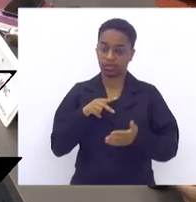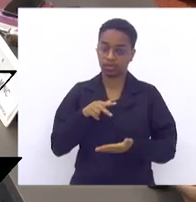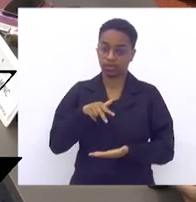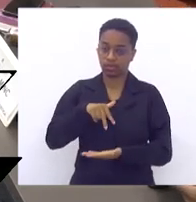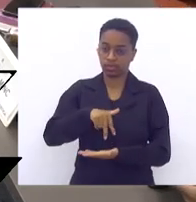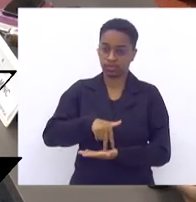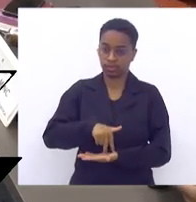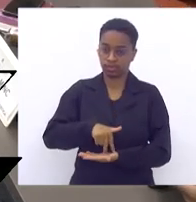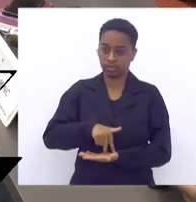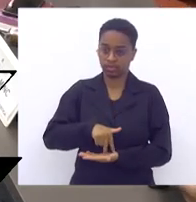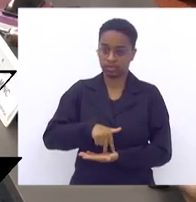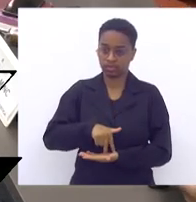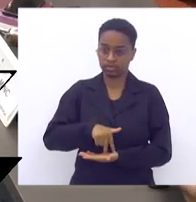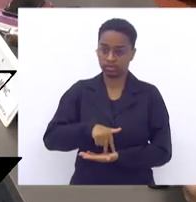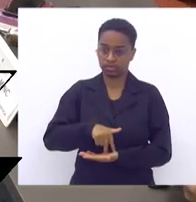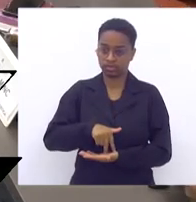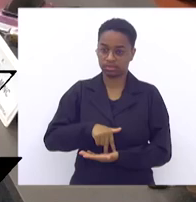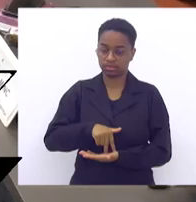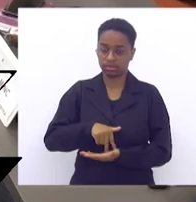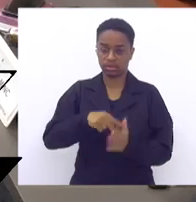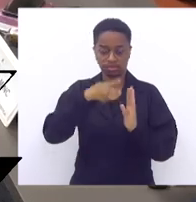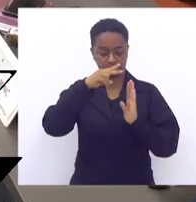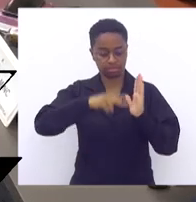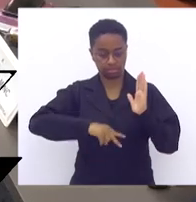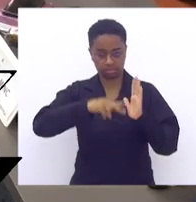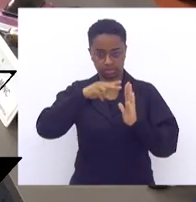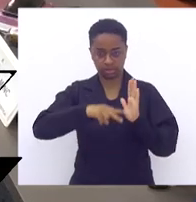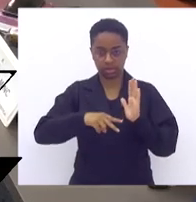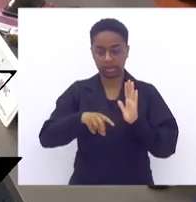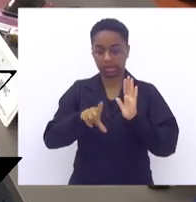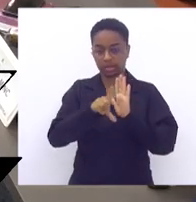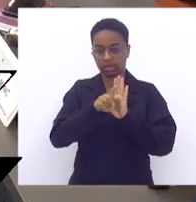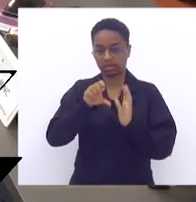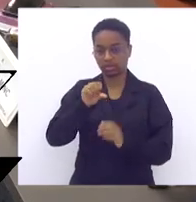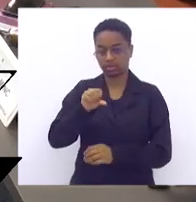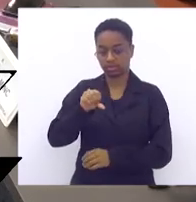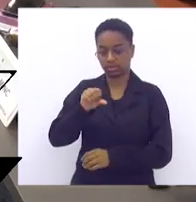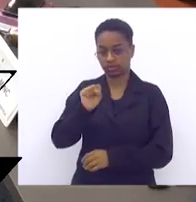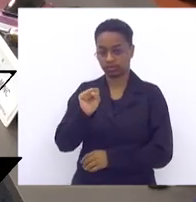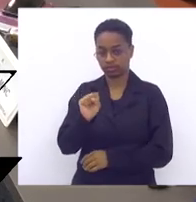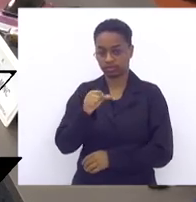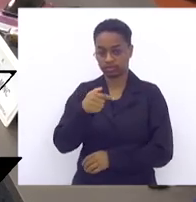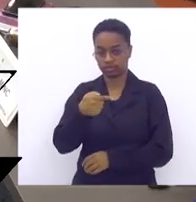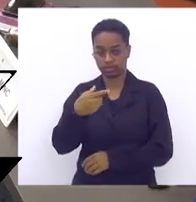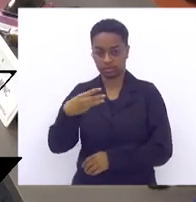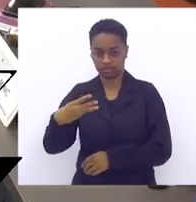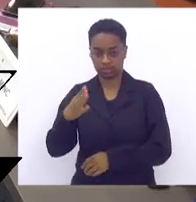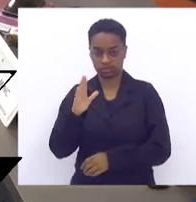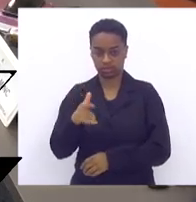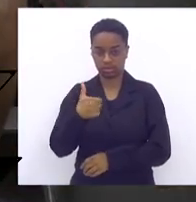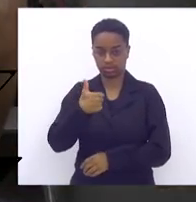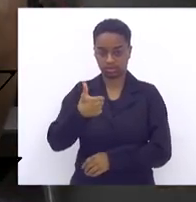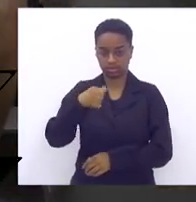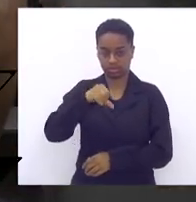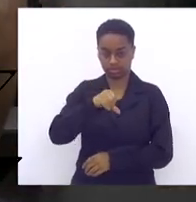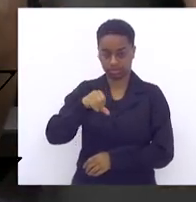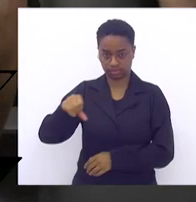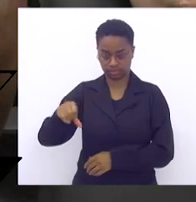passando uns olhos exatamente na Lei 9873, de 99.